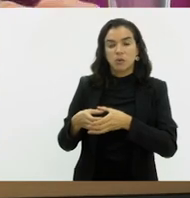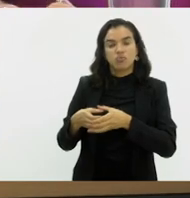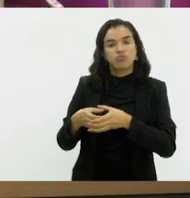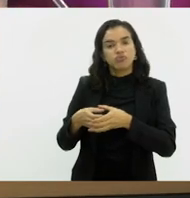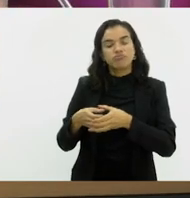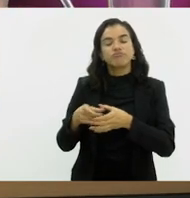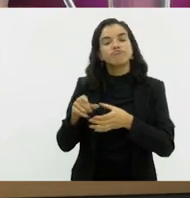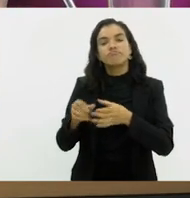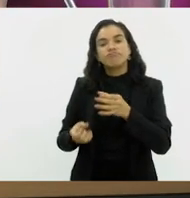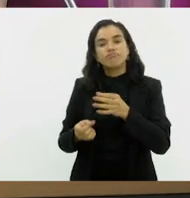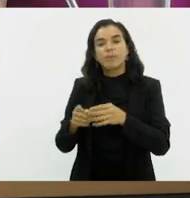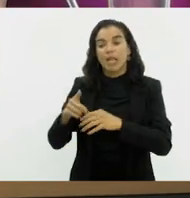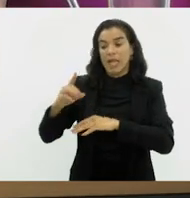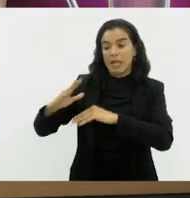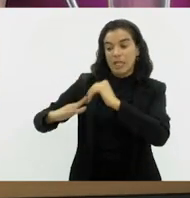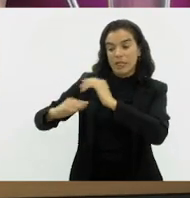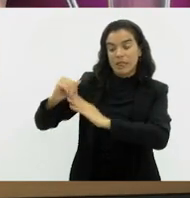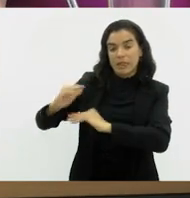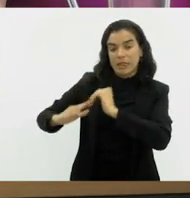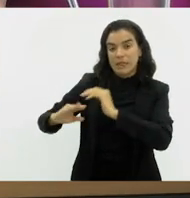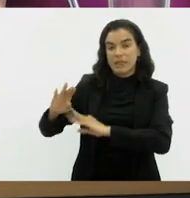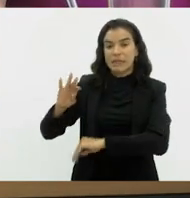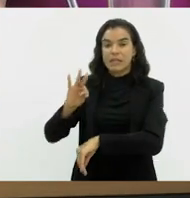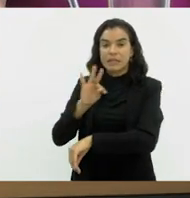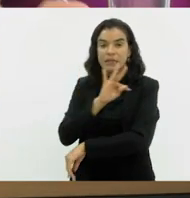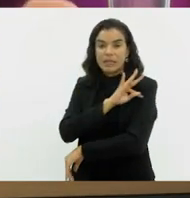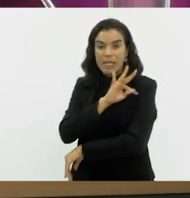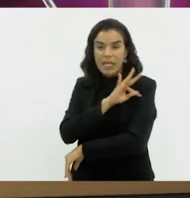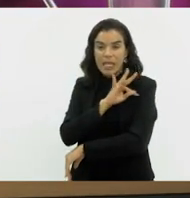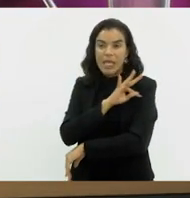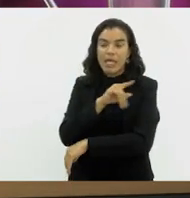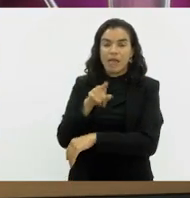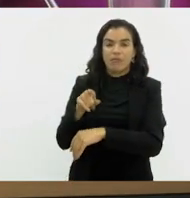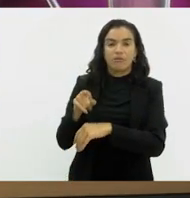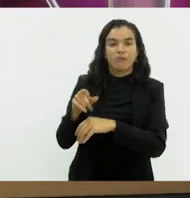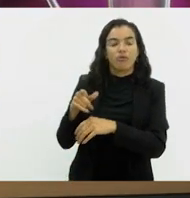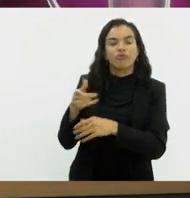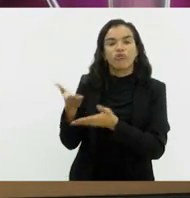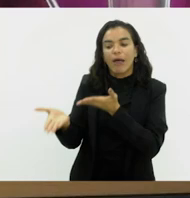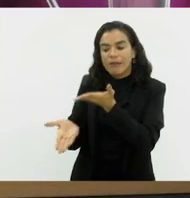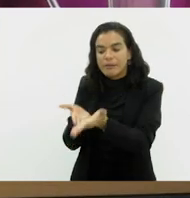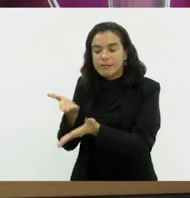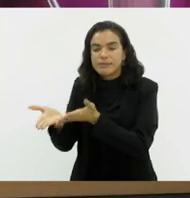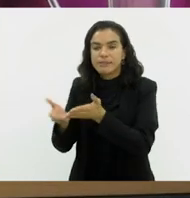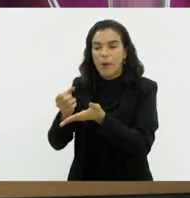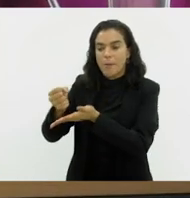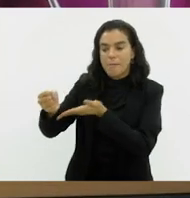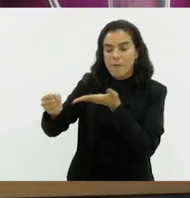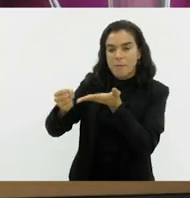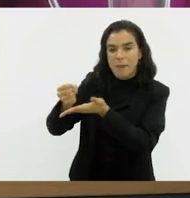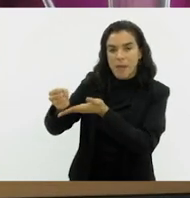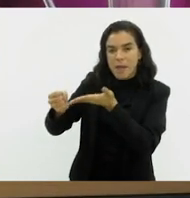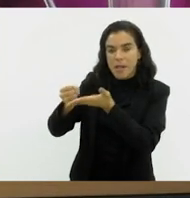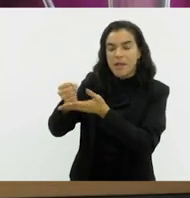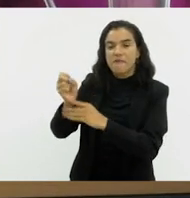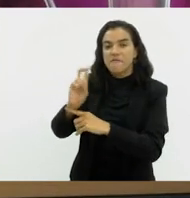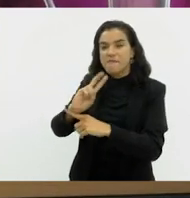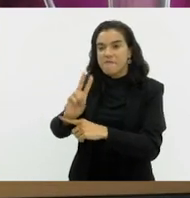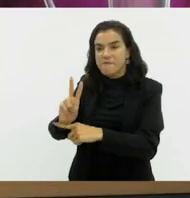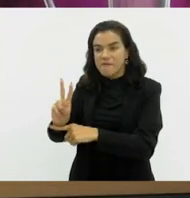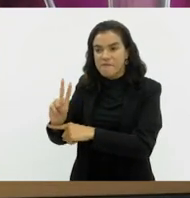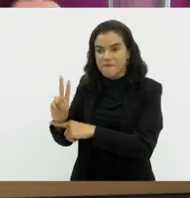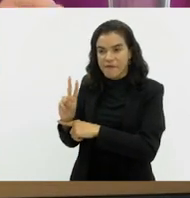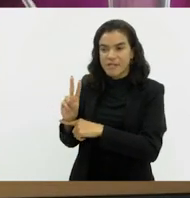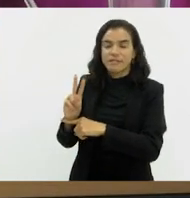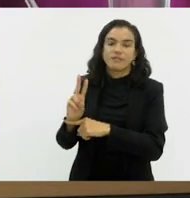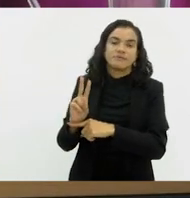constituído por técnicos da Subsecretaria de Atenção Primária, que cuida da parte da vigilância da